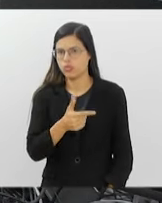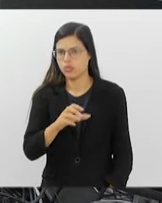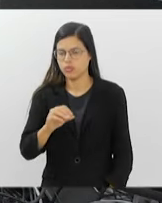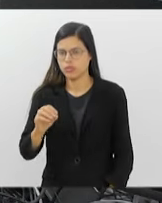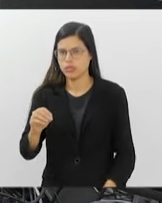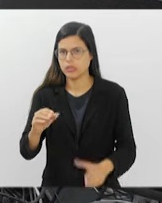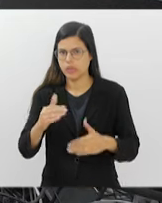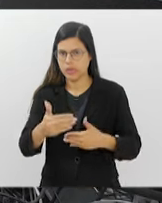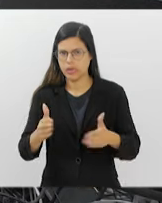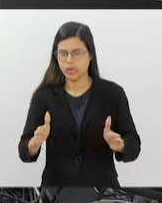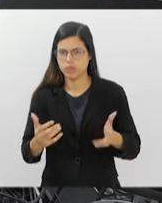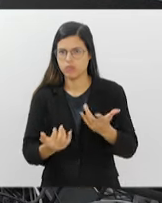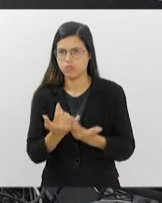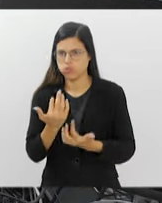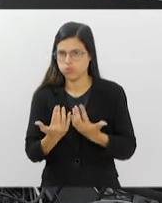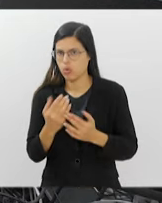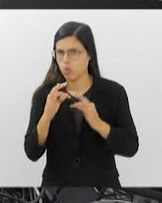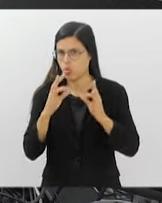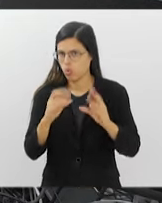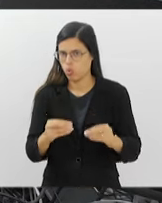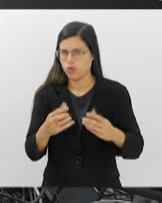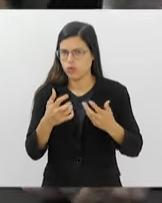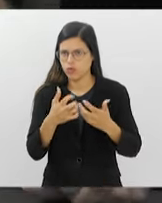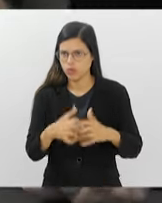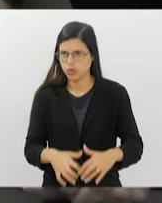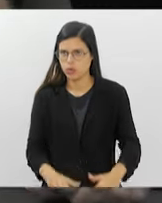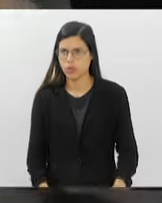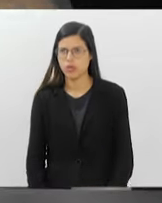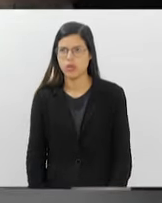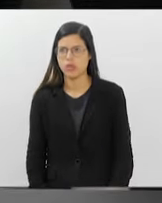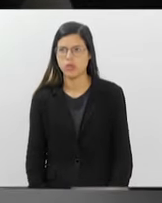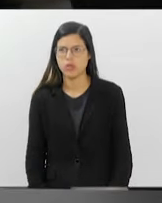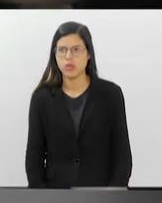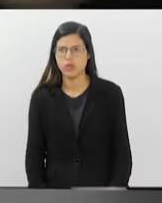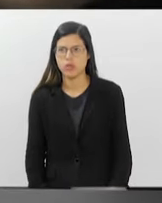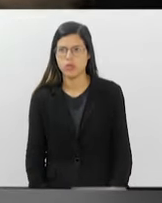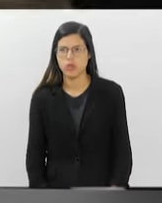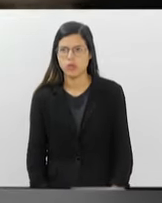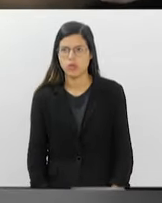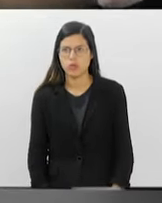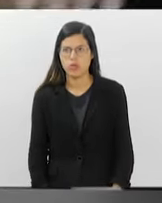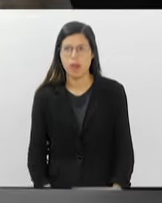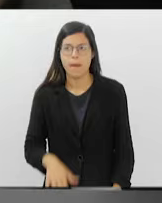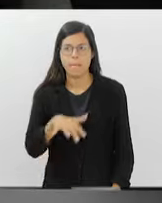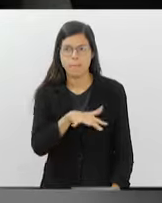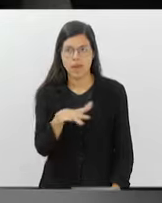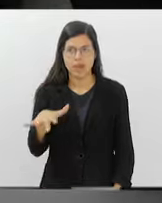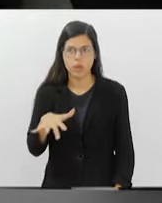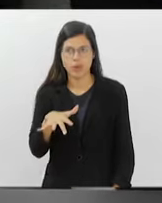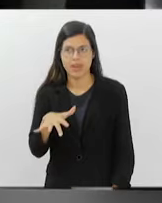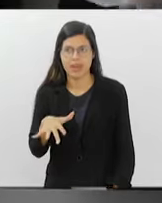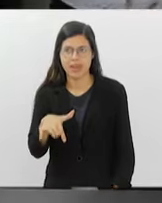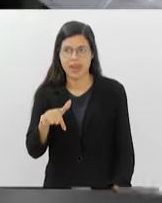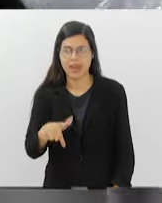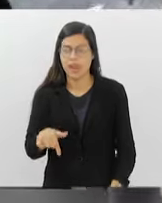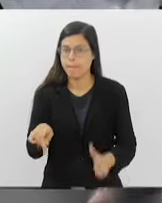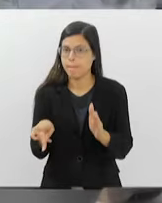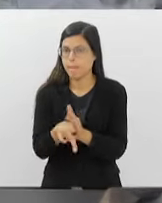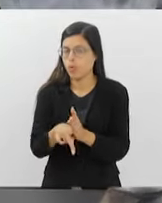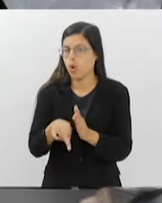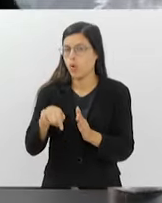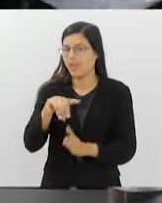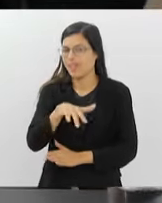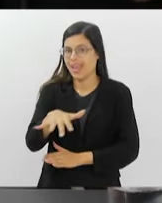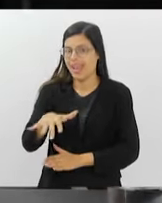afirma que todas essas estão funcionando todas tem a mesma pressão cai tem muitas dessas caixas a maioria delas são da área comum é essa